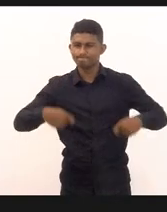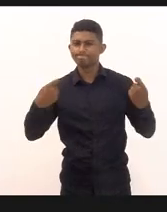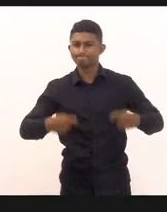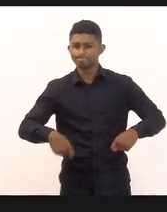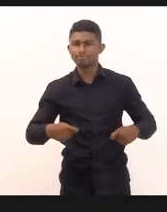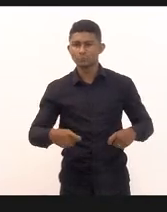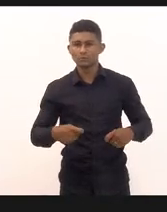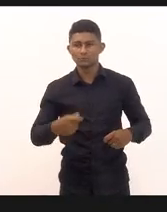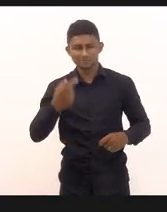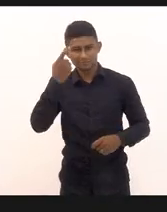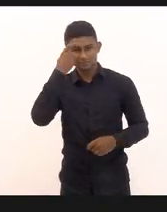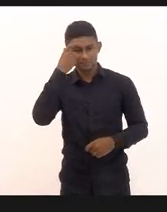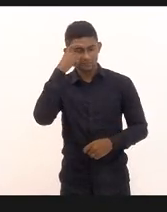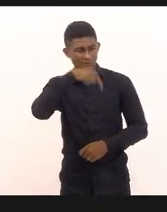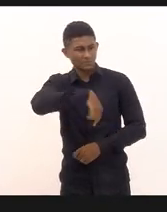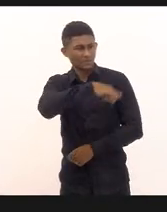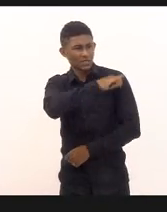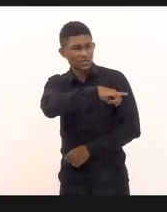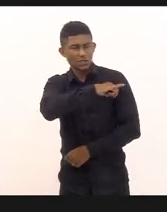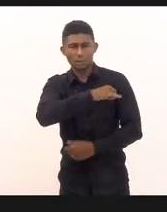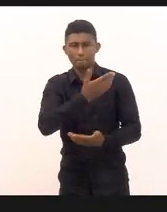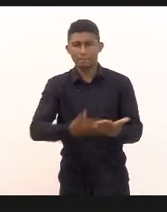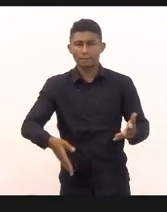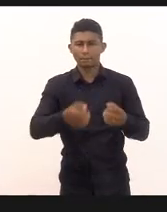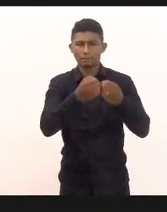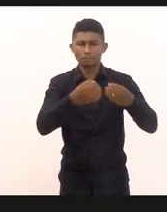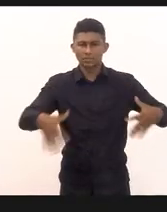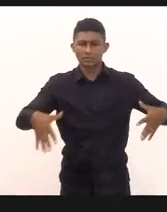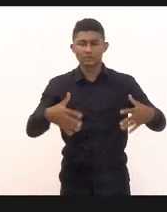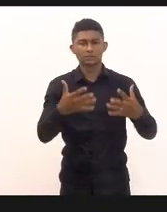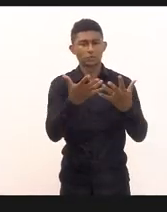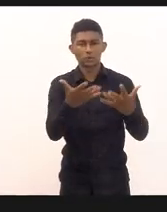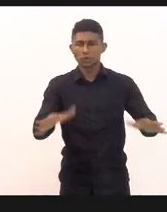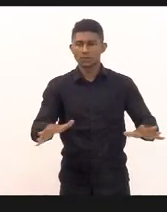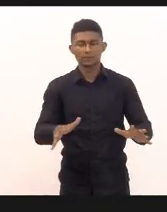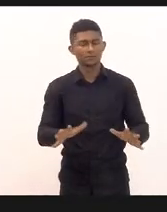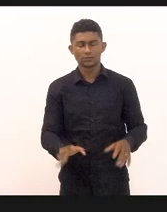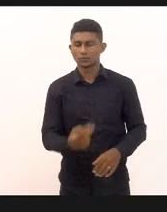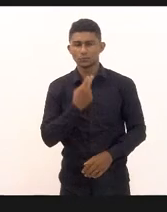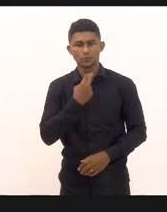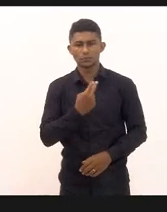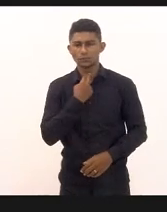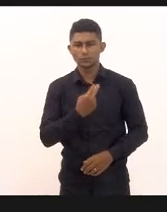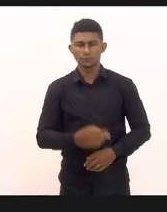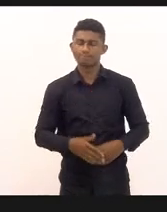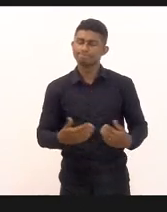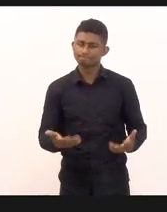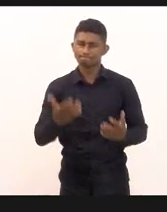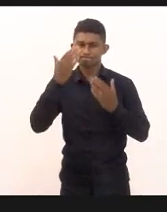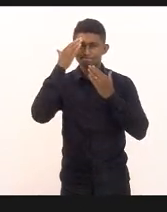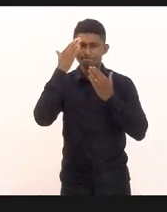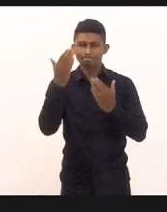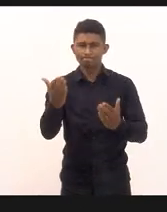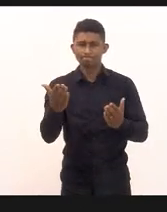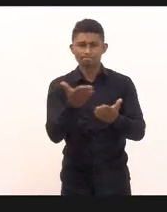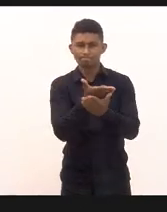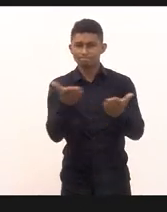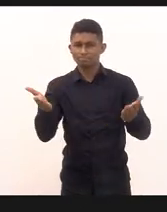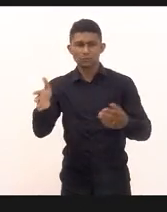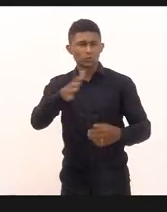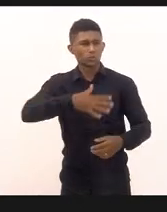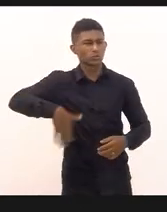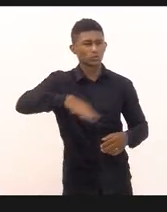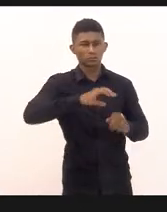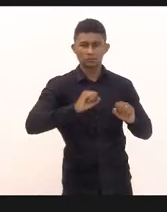porque o Rio de Janeiro perde, a gente perdeu um tempo tremendo e não pode ser assim. Então, agradeço a todos que se empenharam aí,